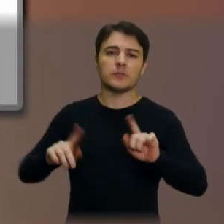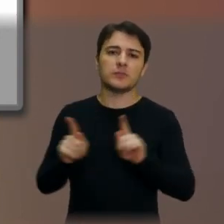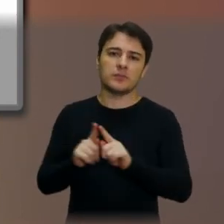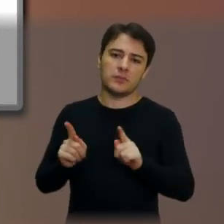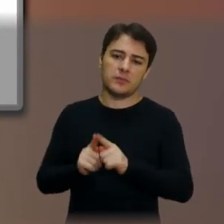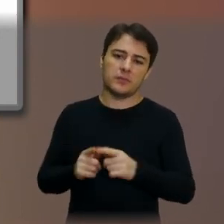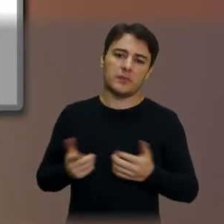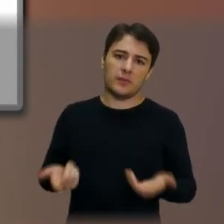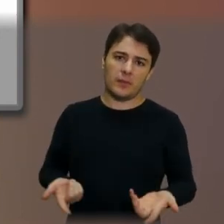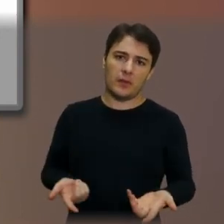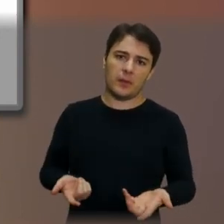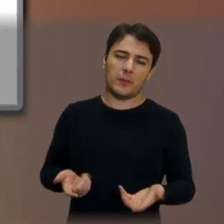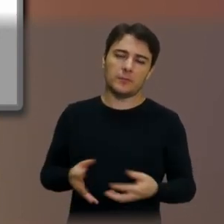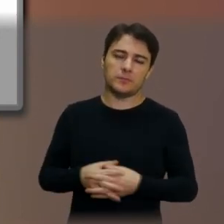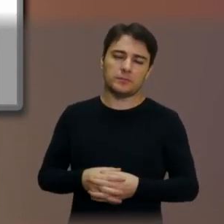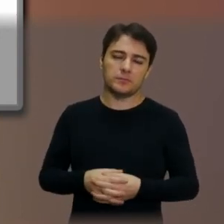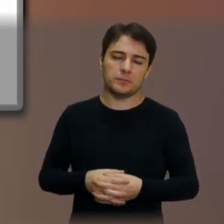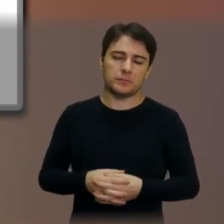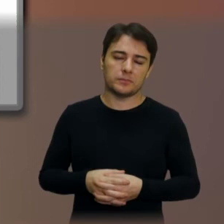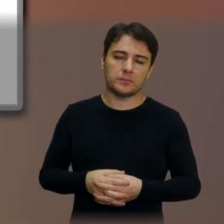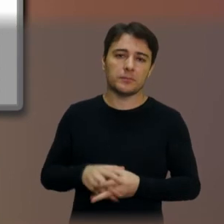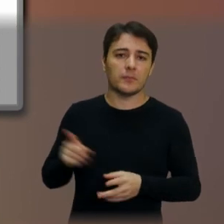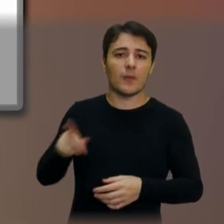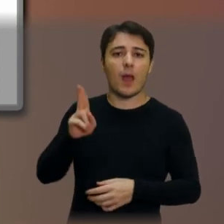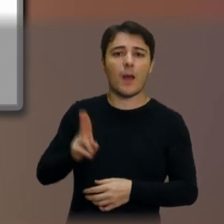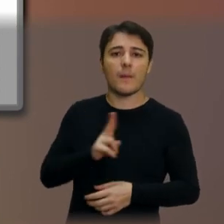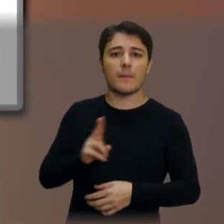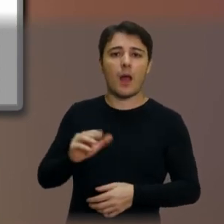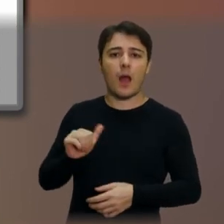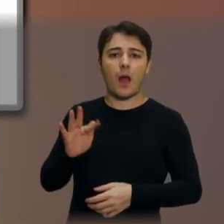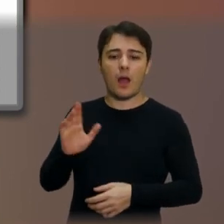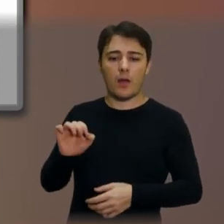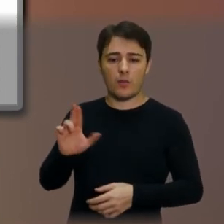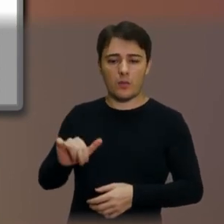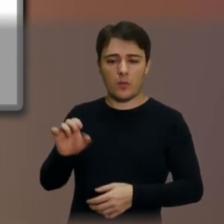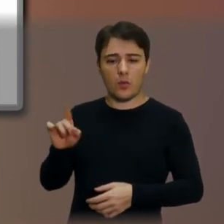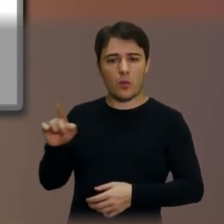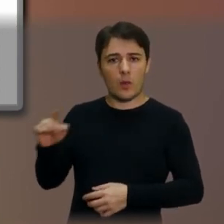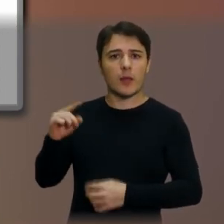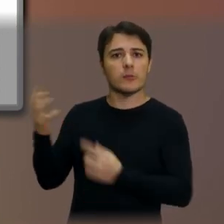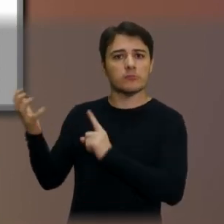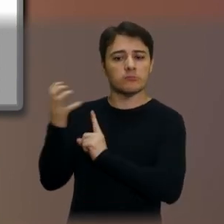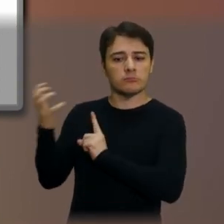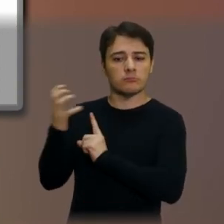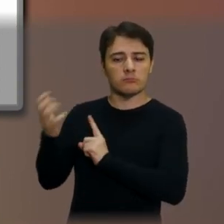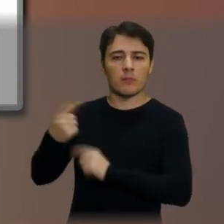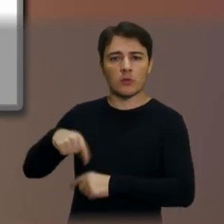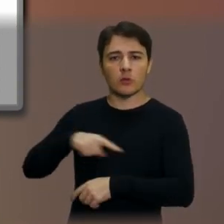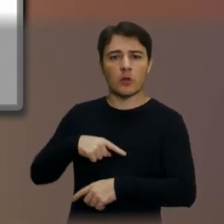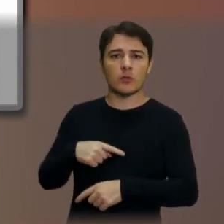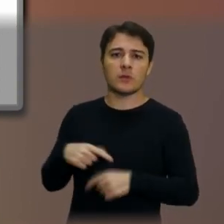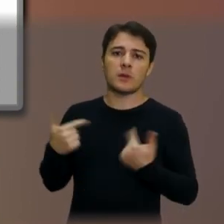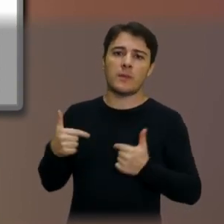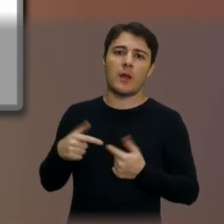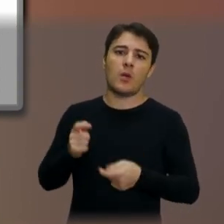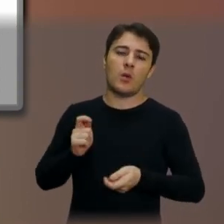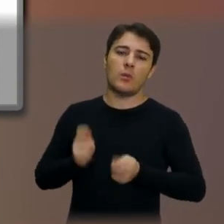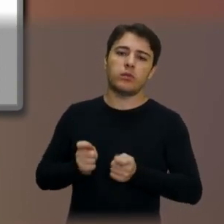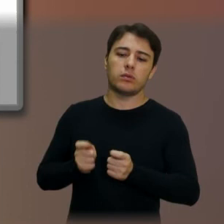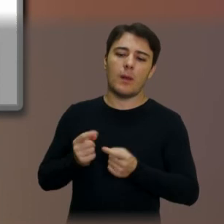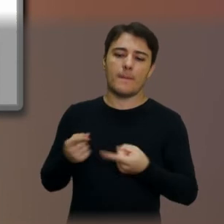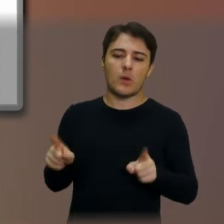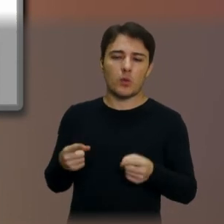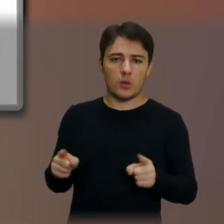carreira né como Cada um queira chamar e o Padre Afonso é um dos grandes incentivador do nosso Ministério de Música inclusive aqui